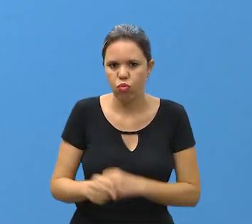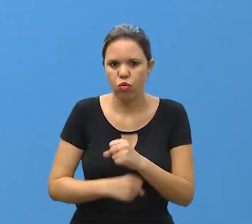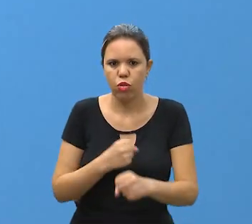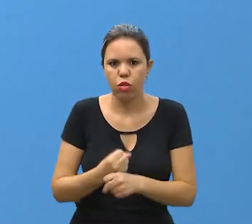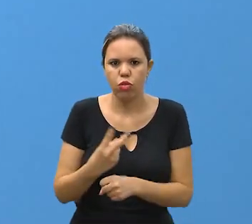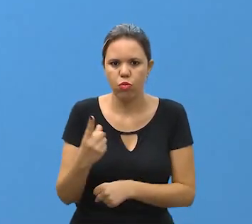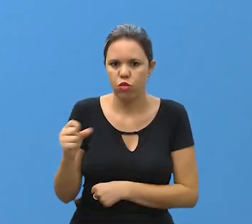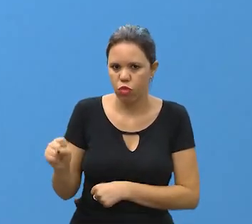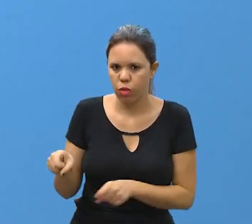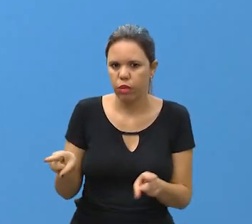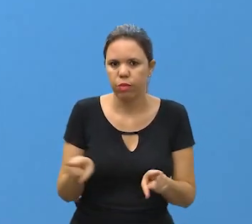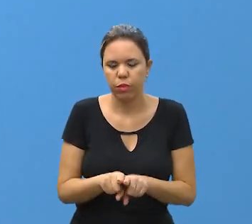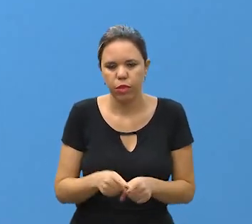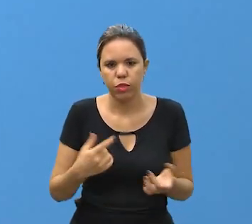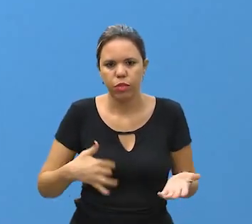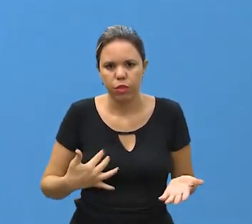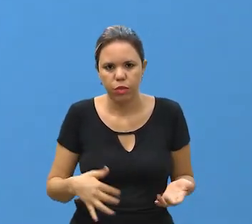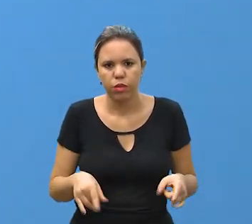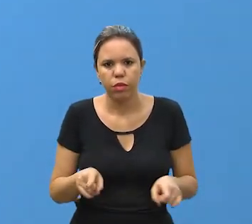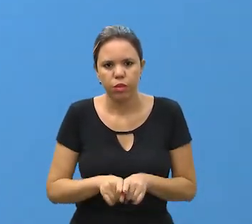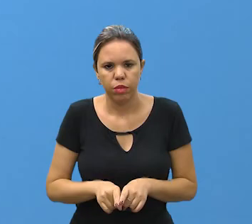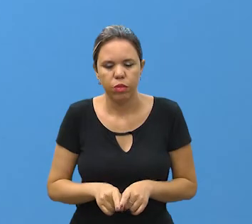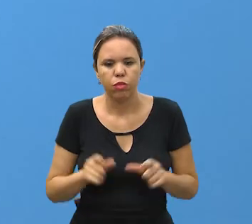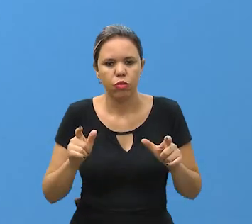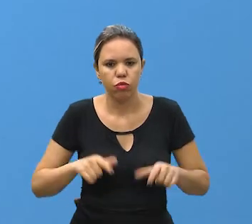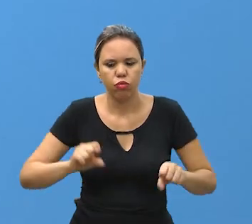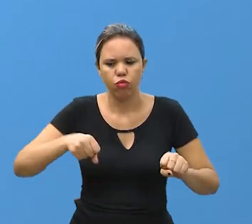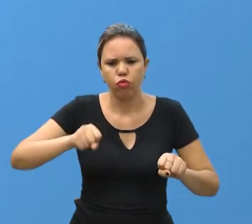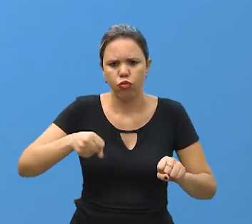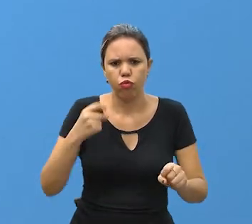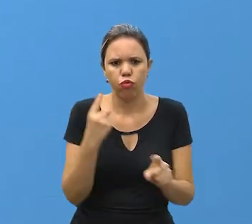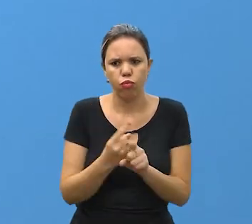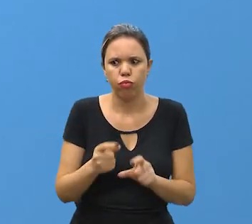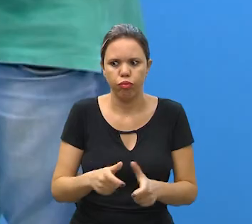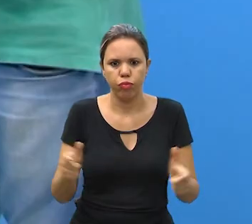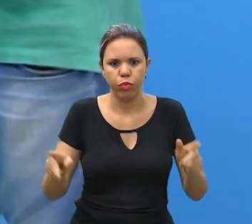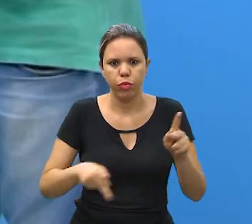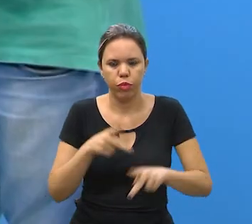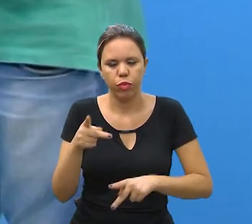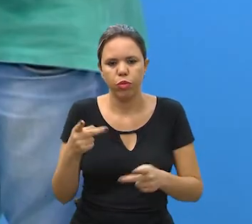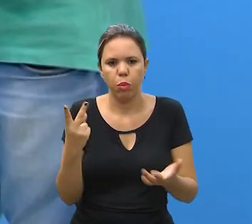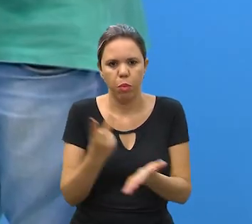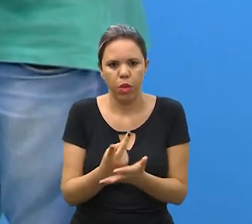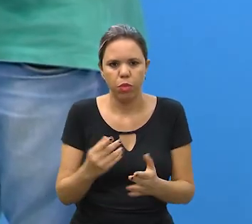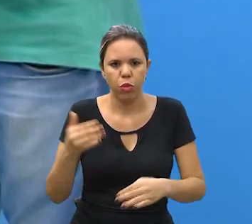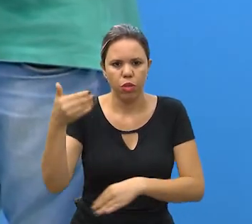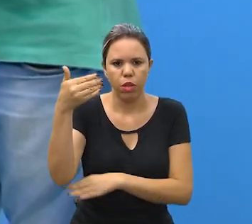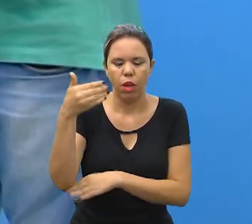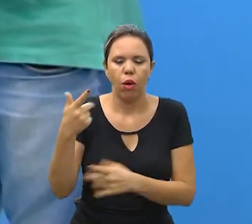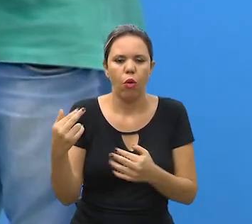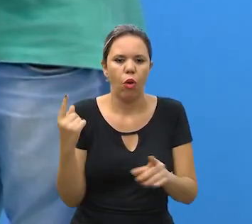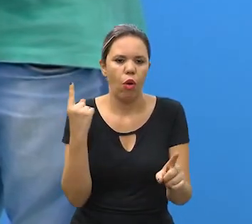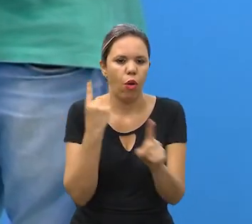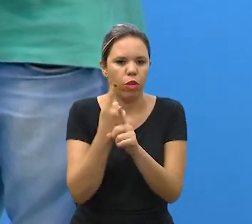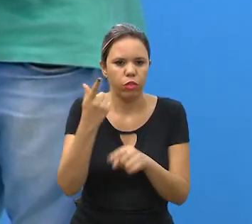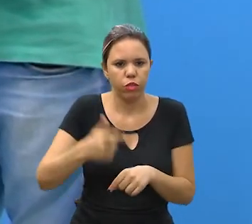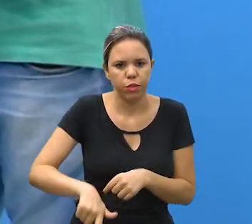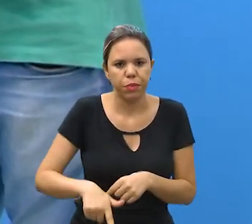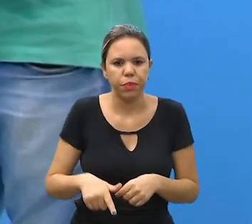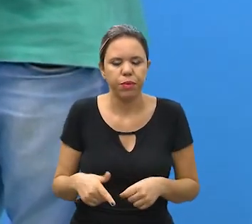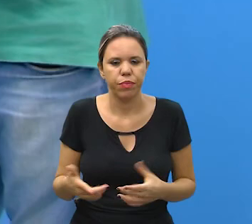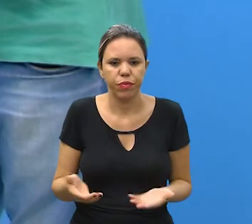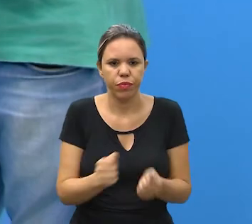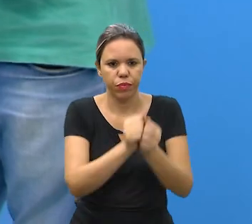engano, e eles também iam tocar nesse evento, era um encontro de motos grande, e a gente ficou no mesmo hotel, aí a gente se encontrou